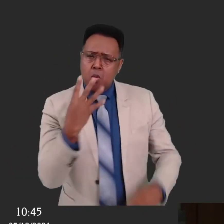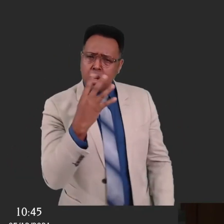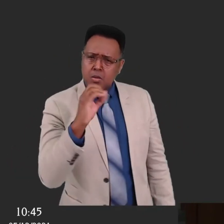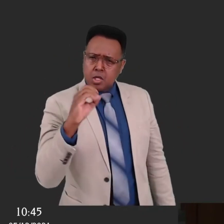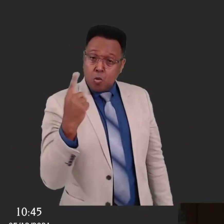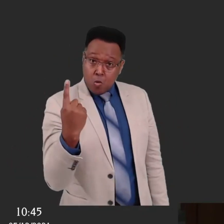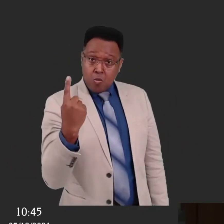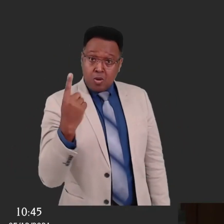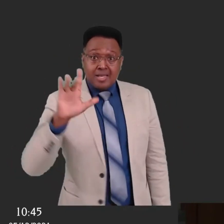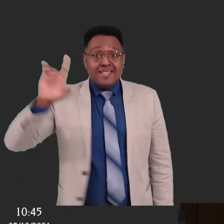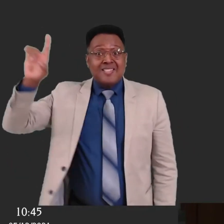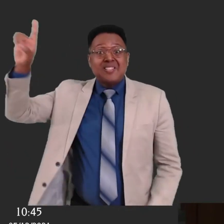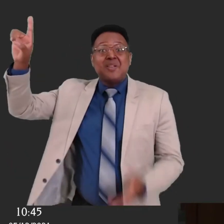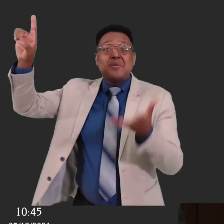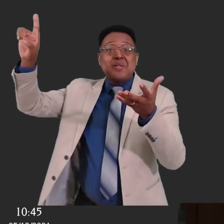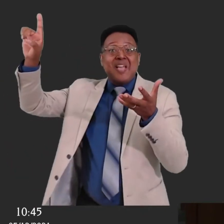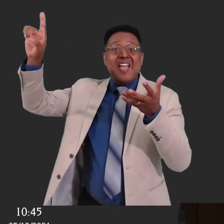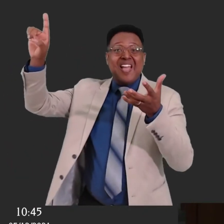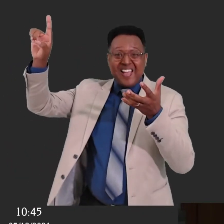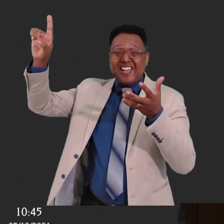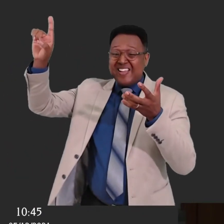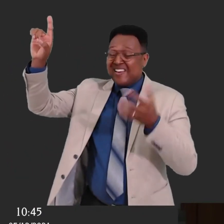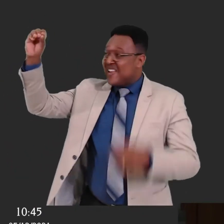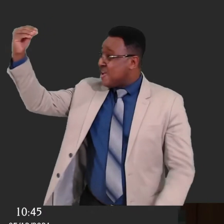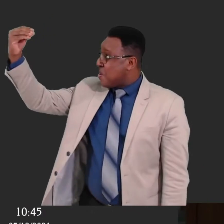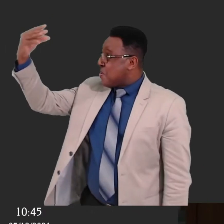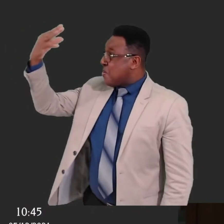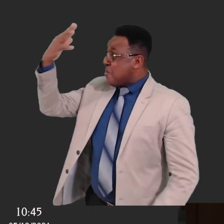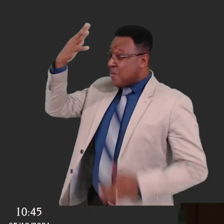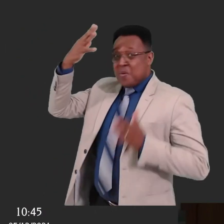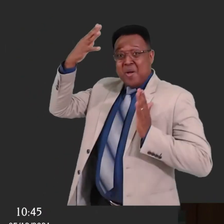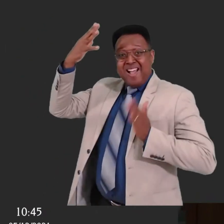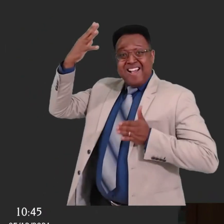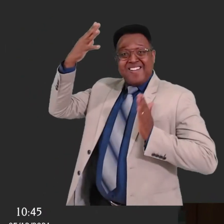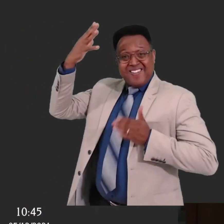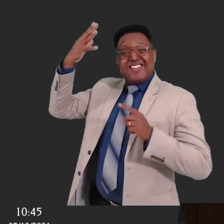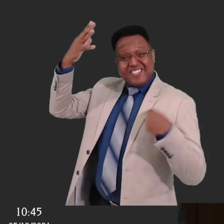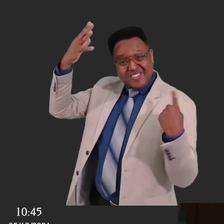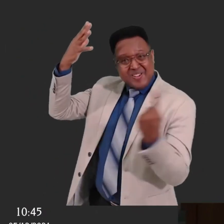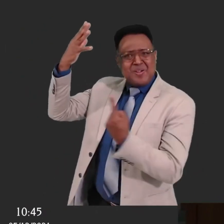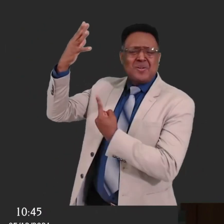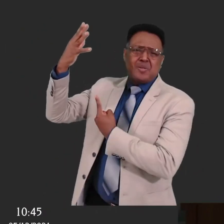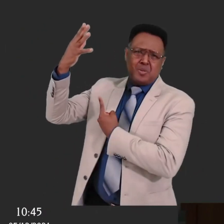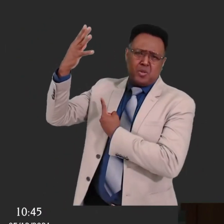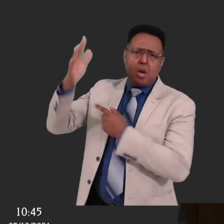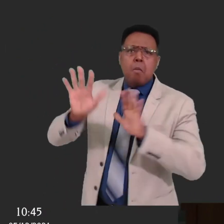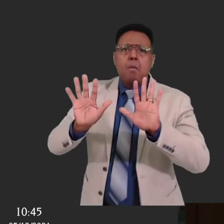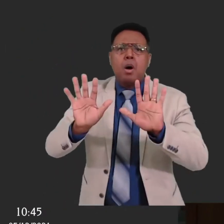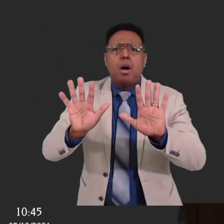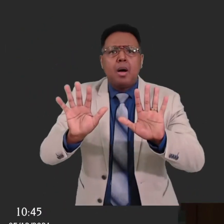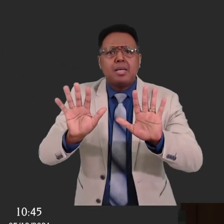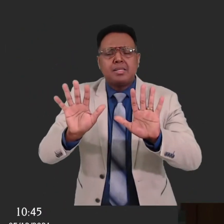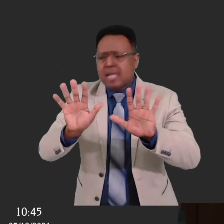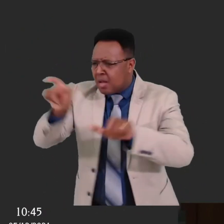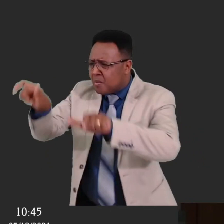Senhor está querendo revelar aos nossos corações. É claro que isso é para quem quer, irmão. Se a